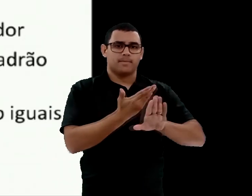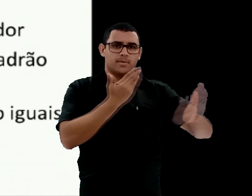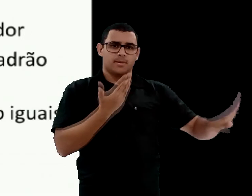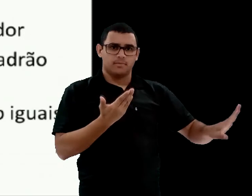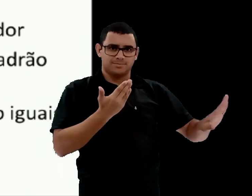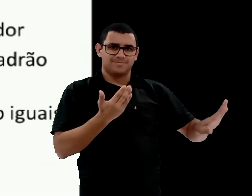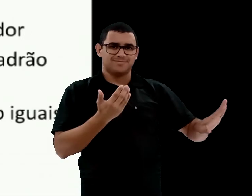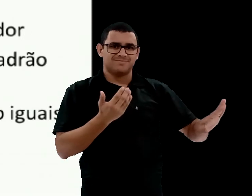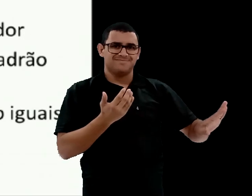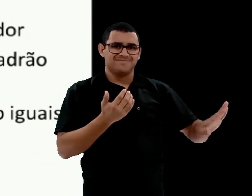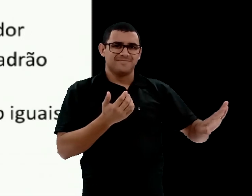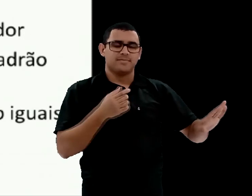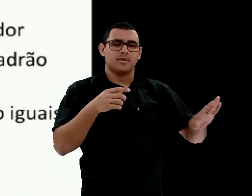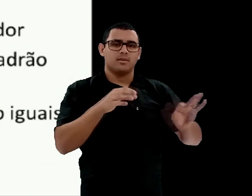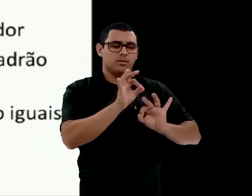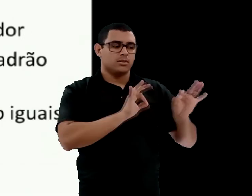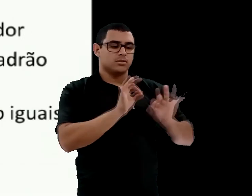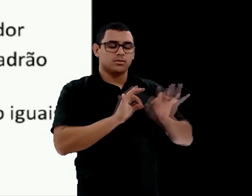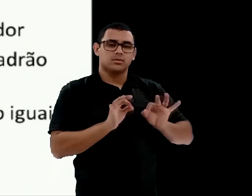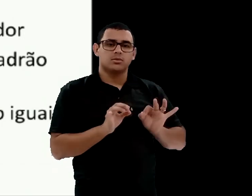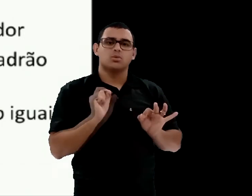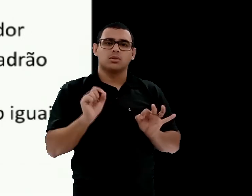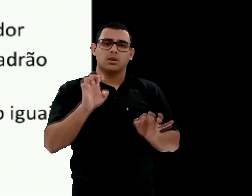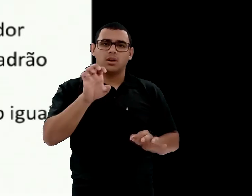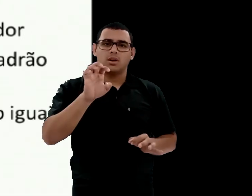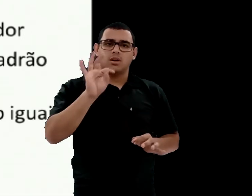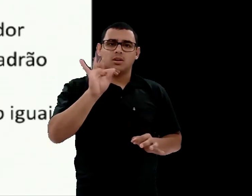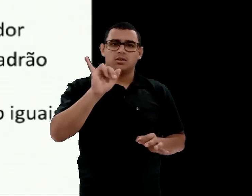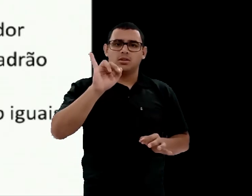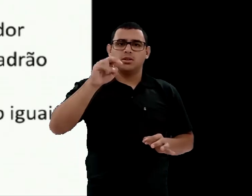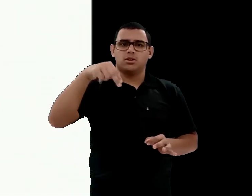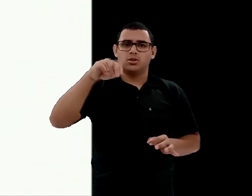etnocêntrica. Eles não são reconhecidos como iguais, mas como inferiores.